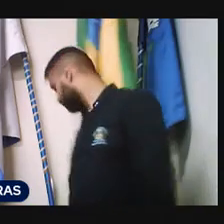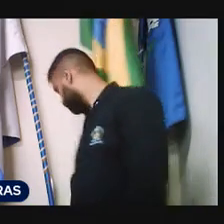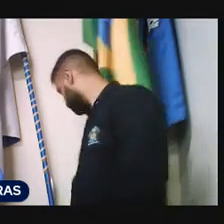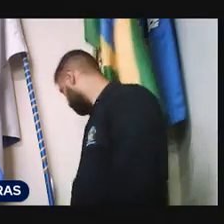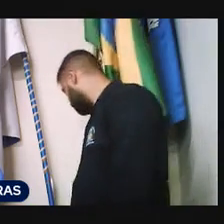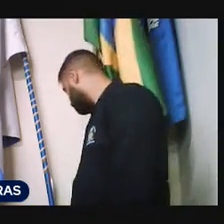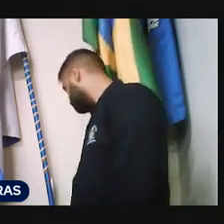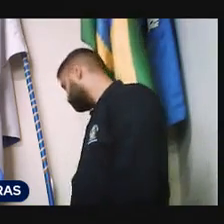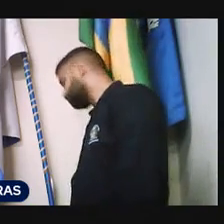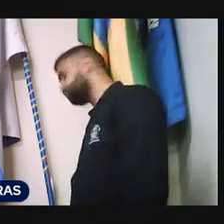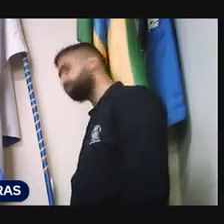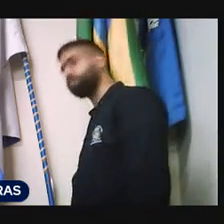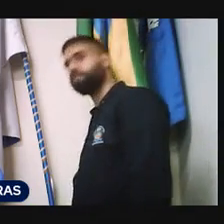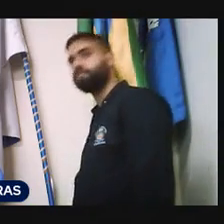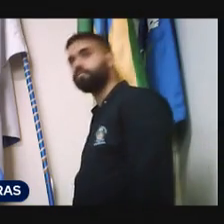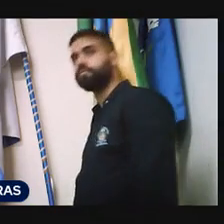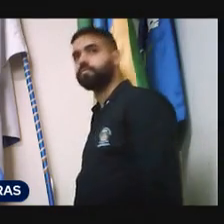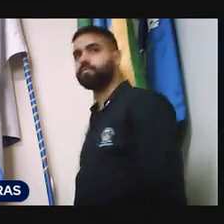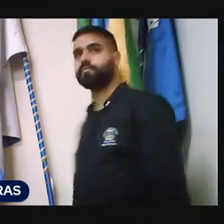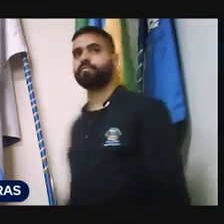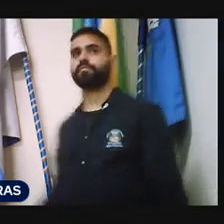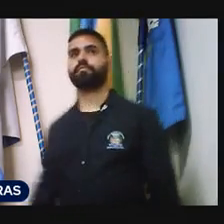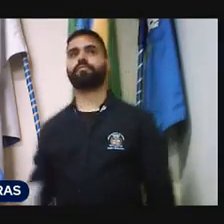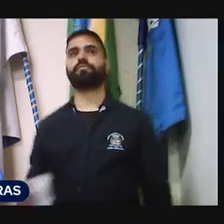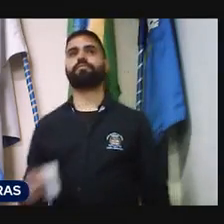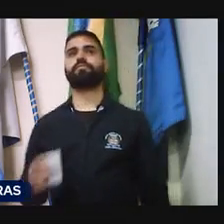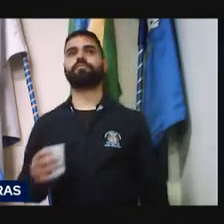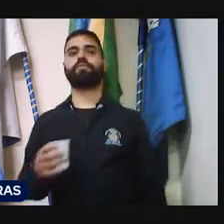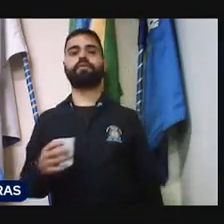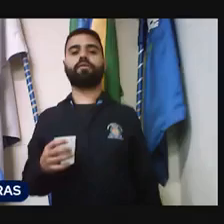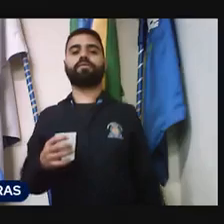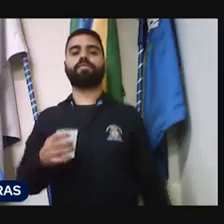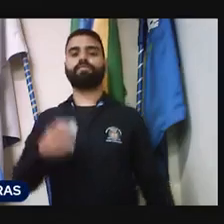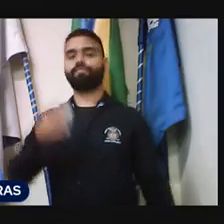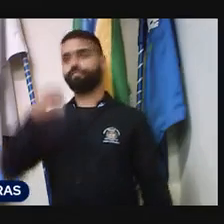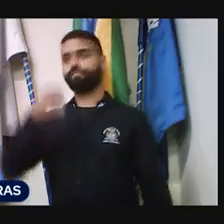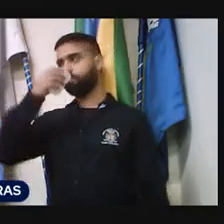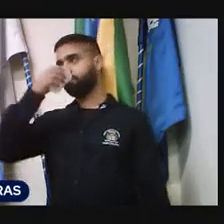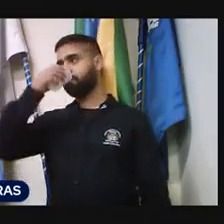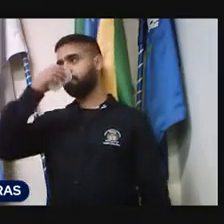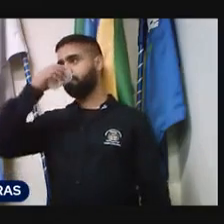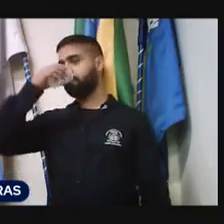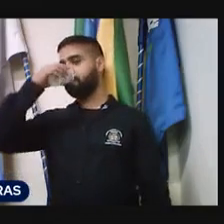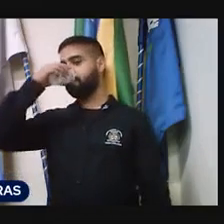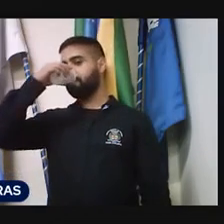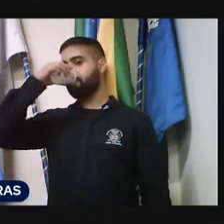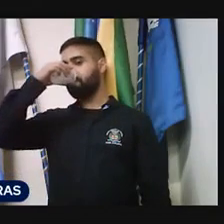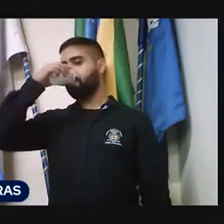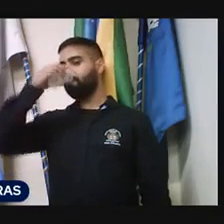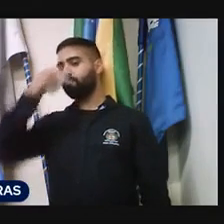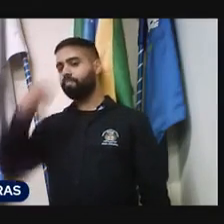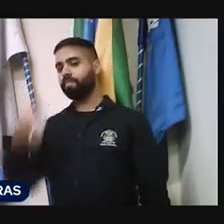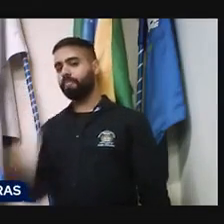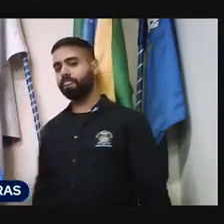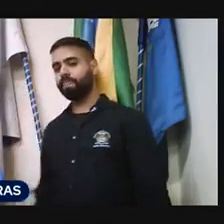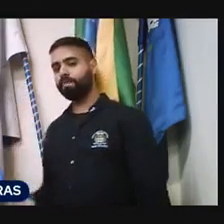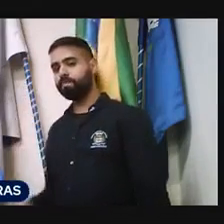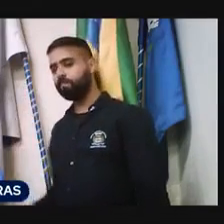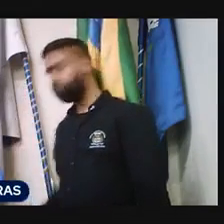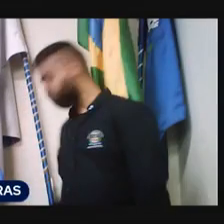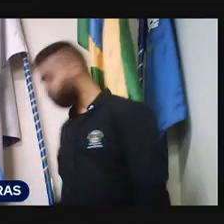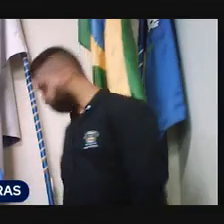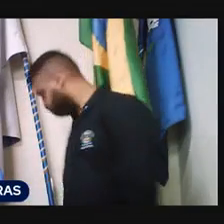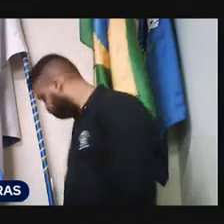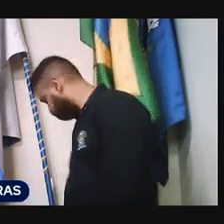Pedro graça senhor presidente demais na mesa colegas senhores